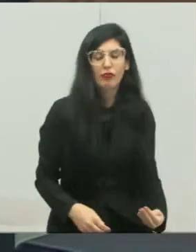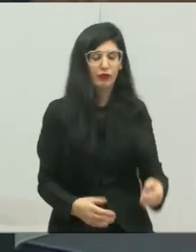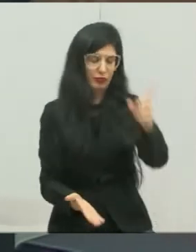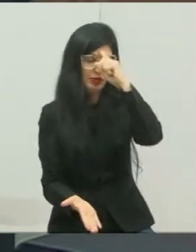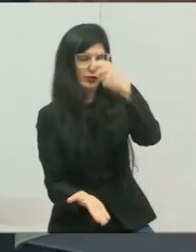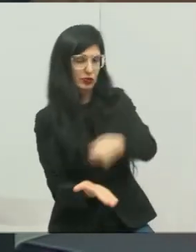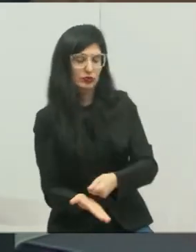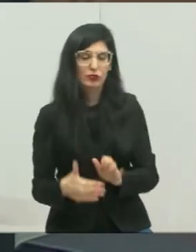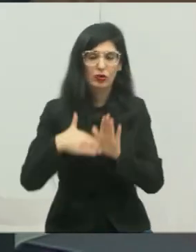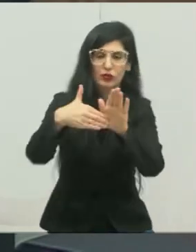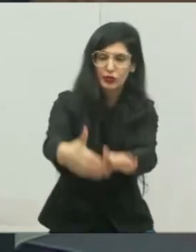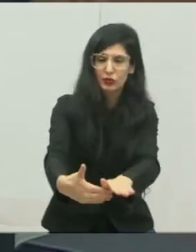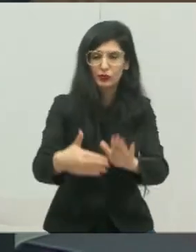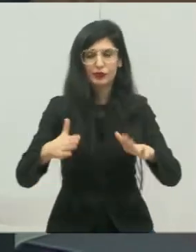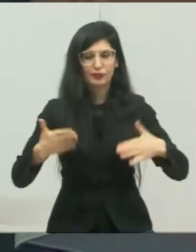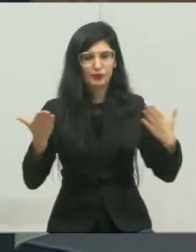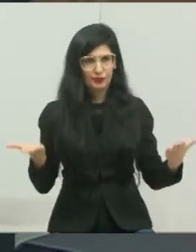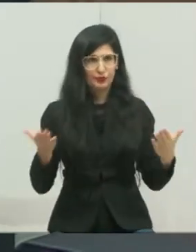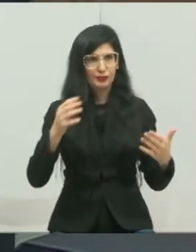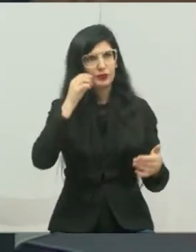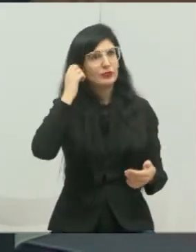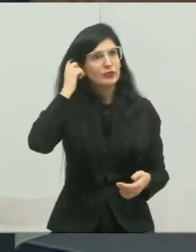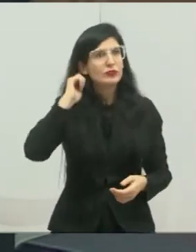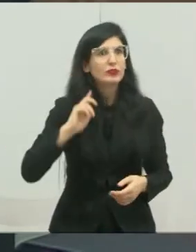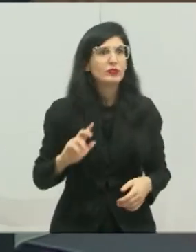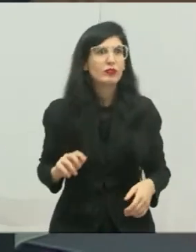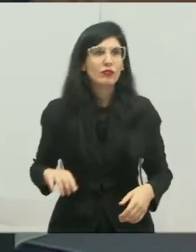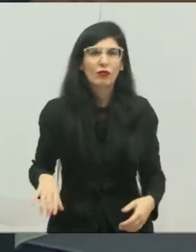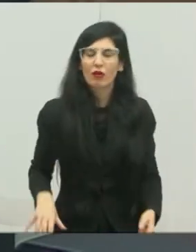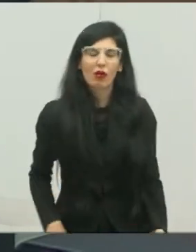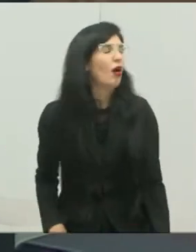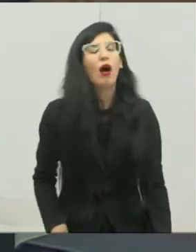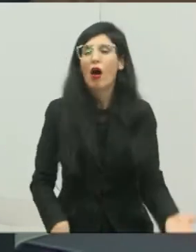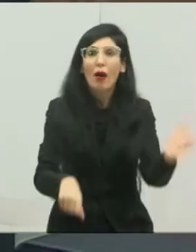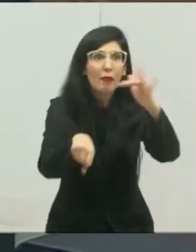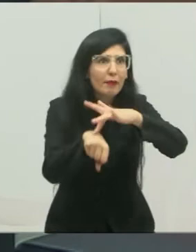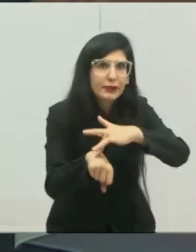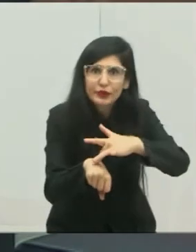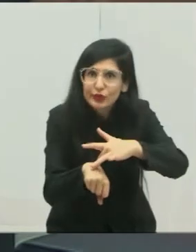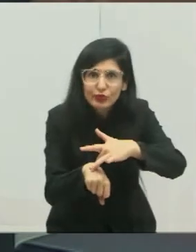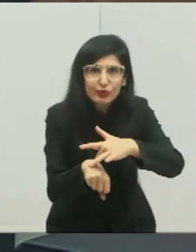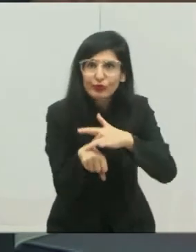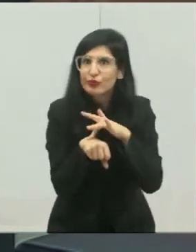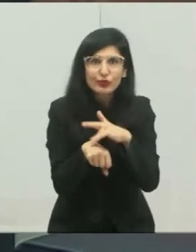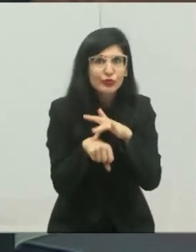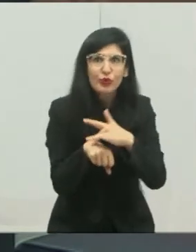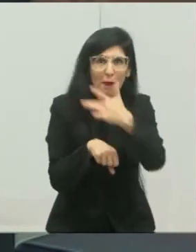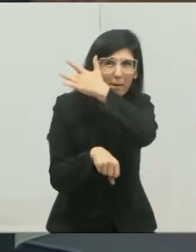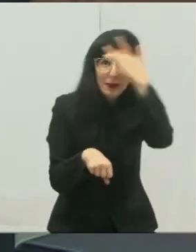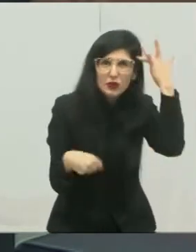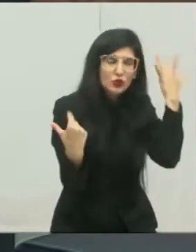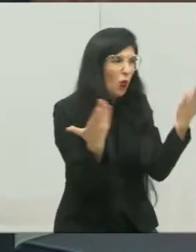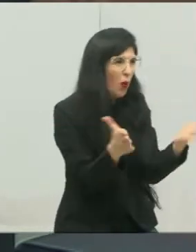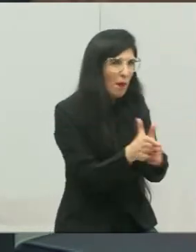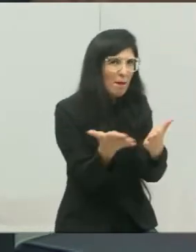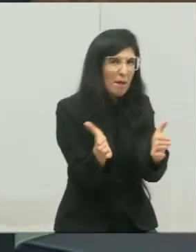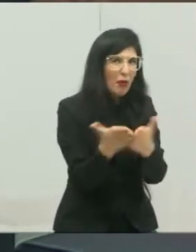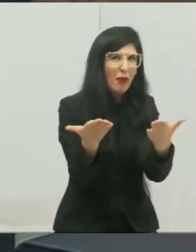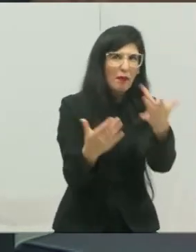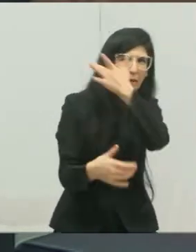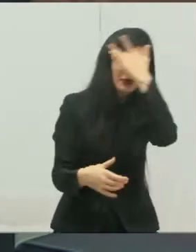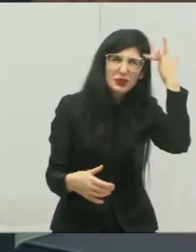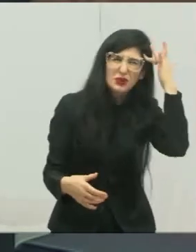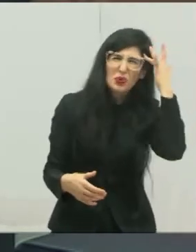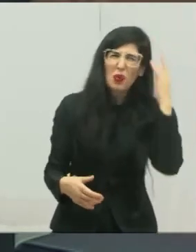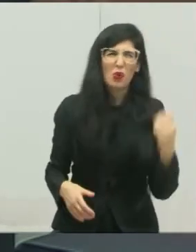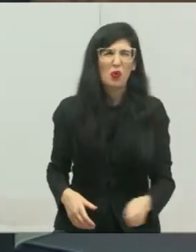primeiro, a questão do conflito gritante e abandono das pessoas vulneráveis que está naquele local. É